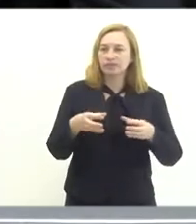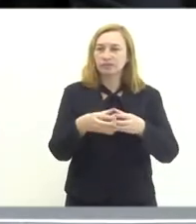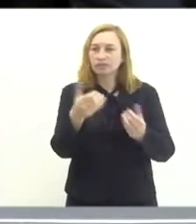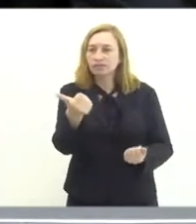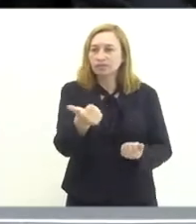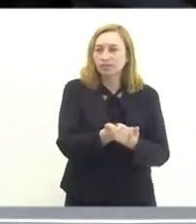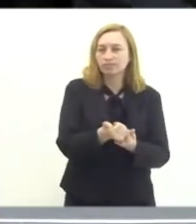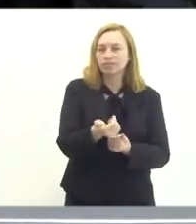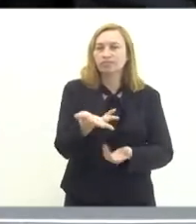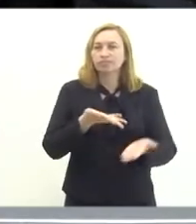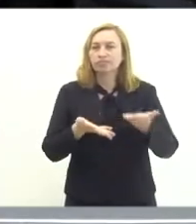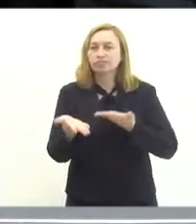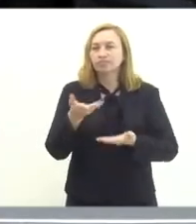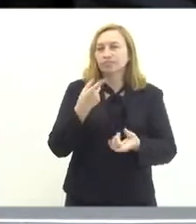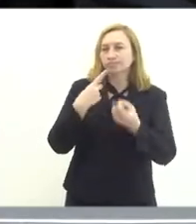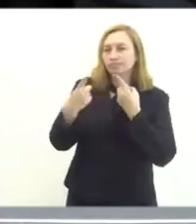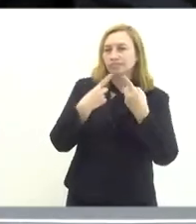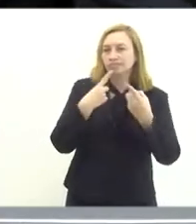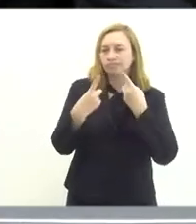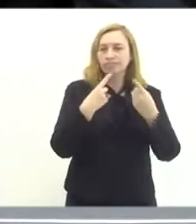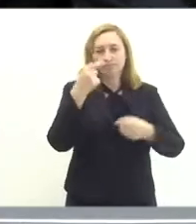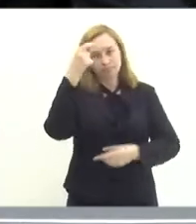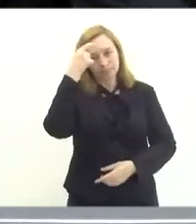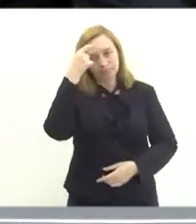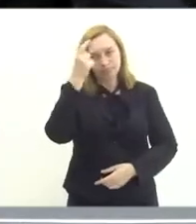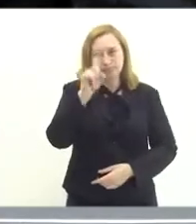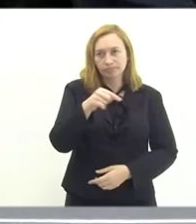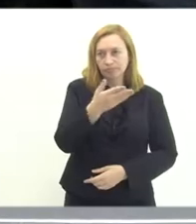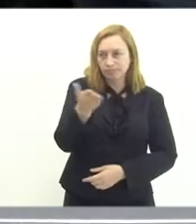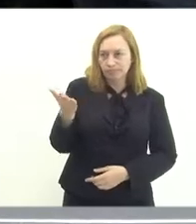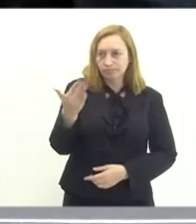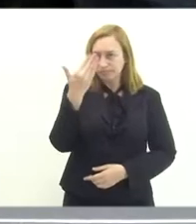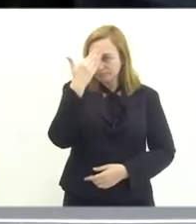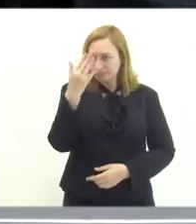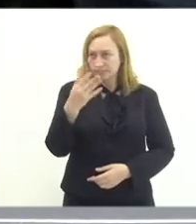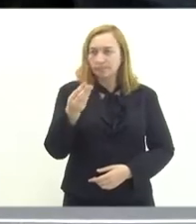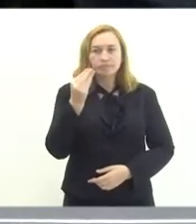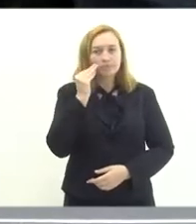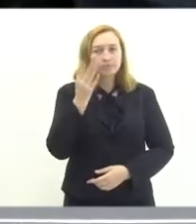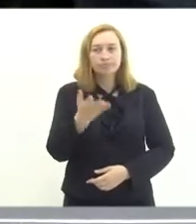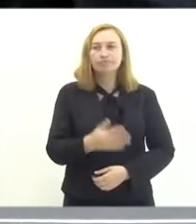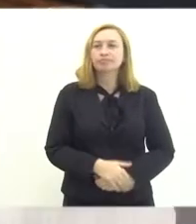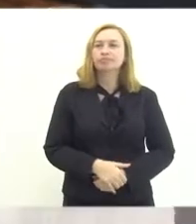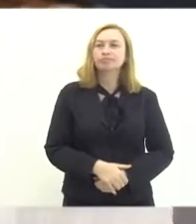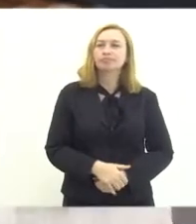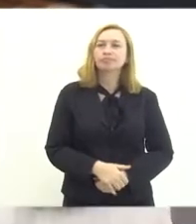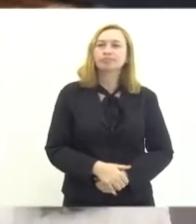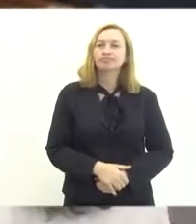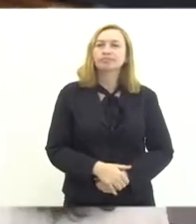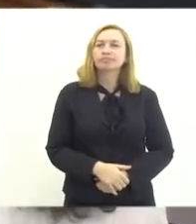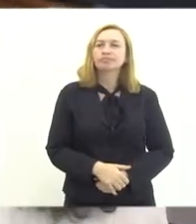apoio diálogo consenso não é isso agradeço a oportunidade